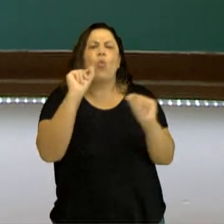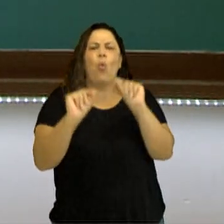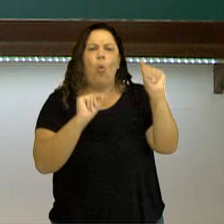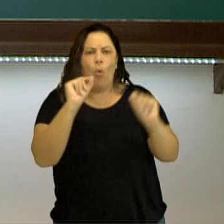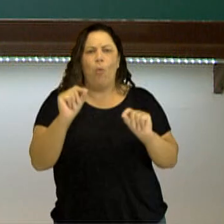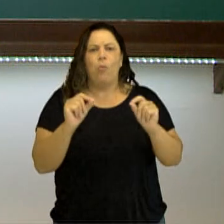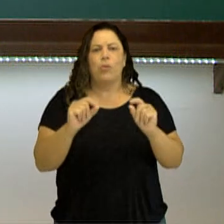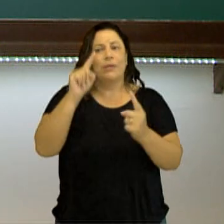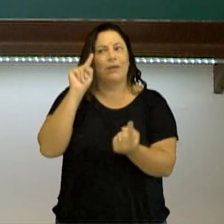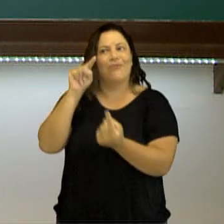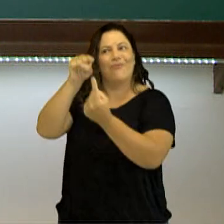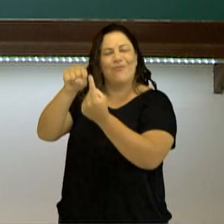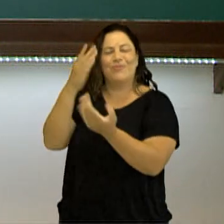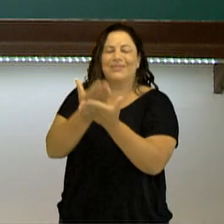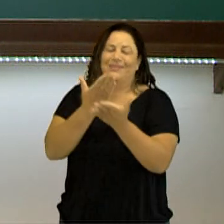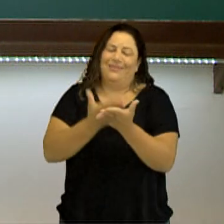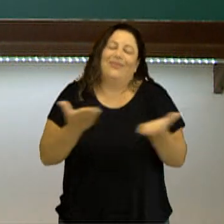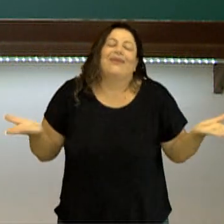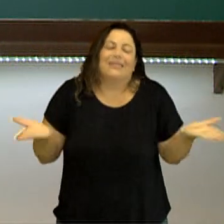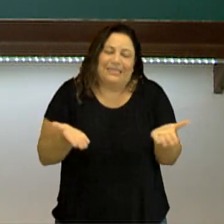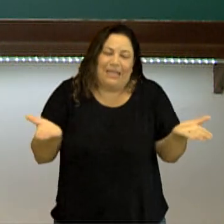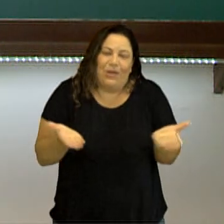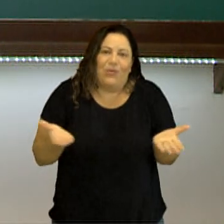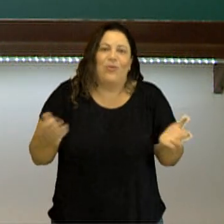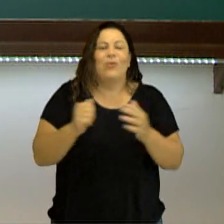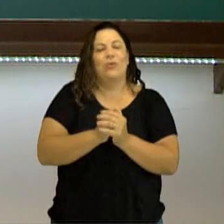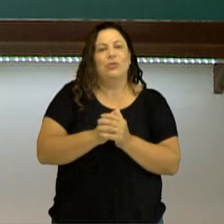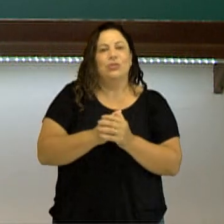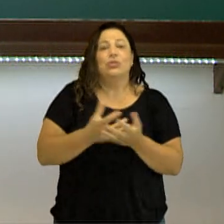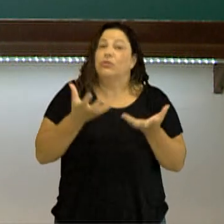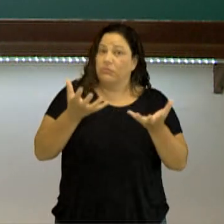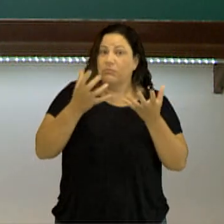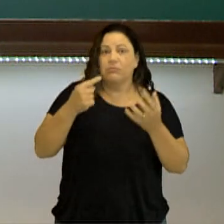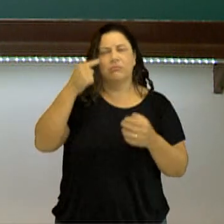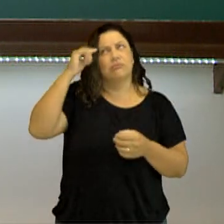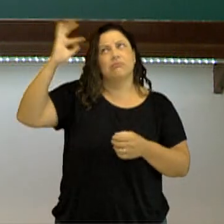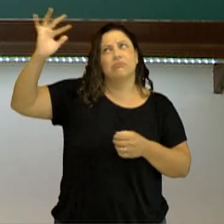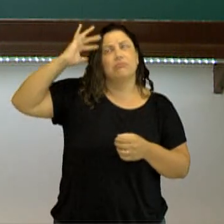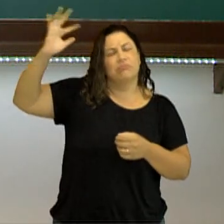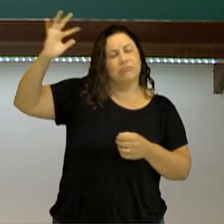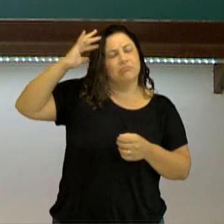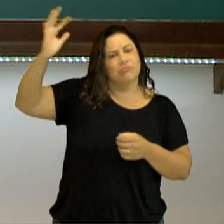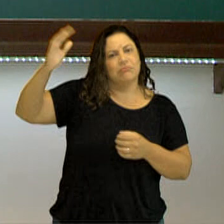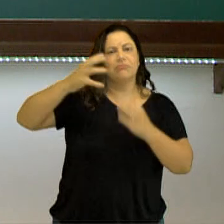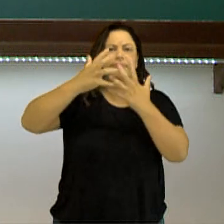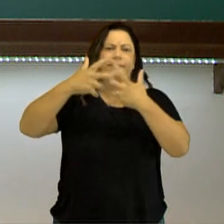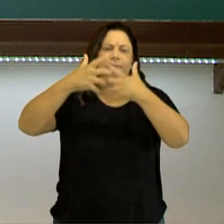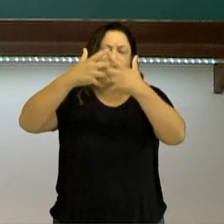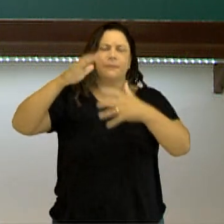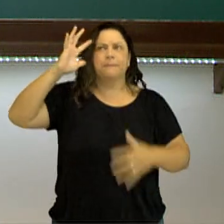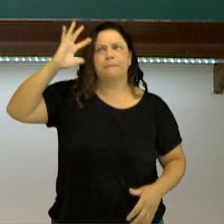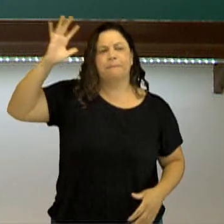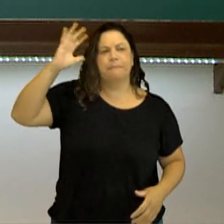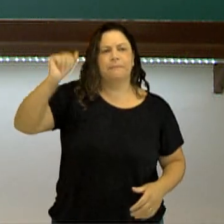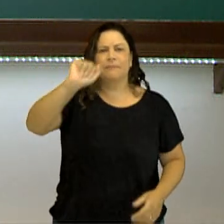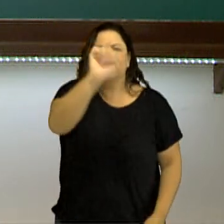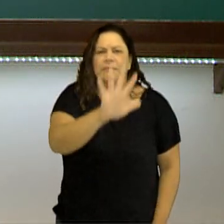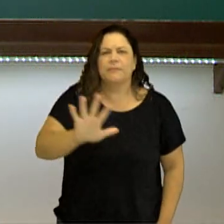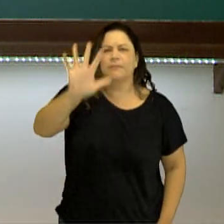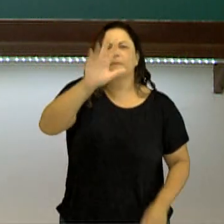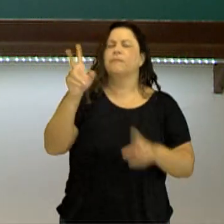que é o objetivo da nossa aula de hoje, eu gostaria de fazer uma reflexão acerca desta imagem